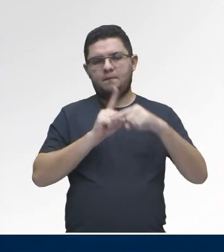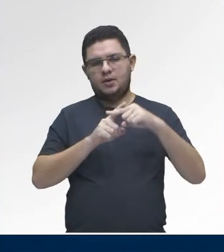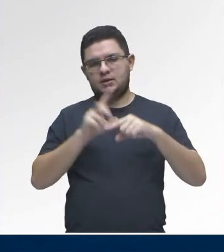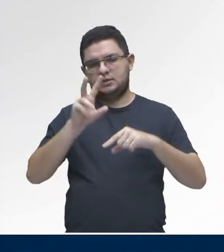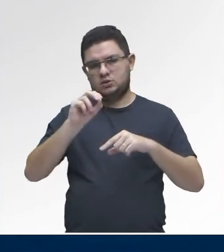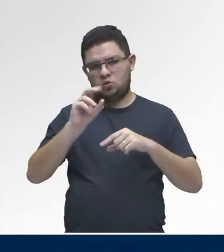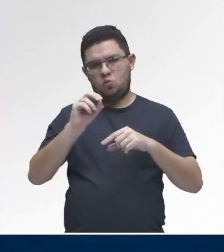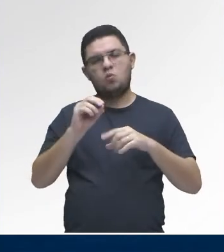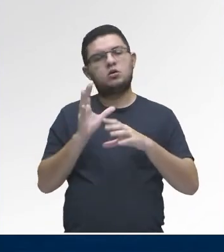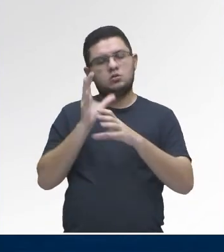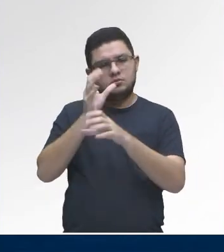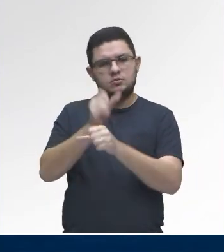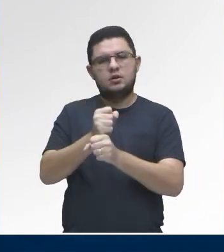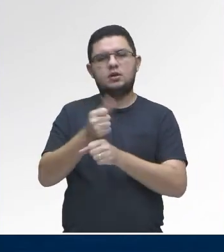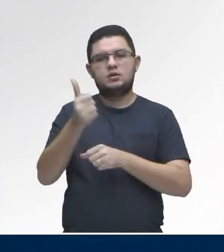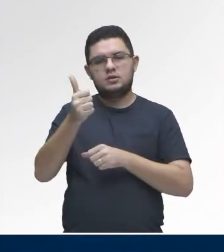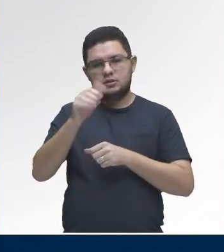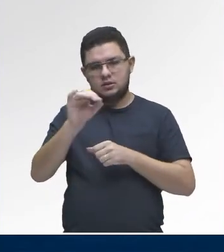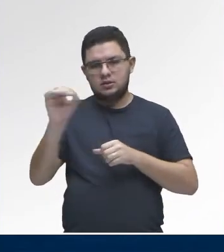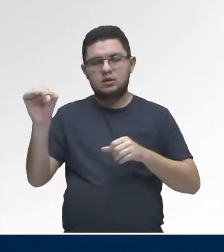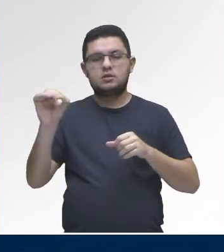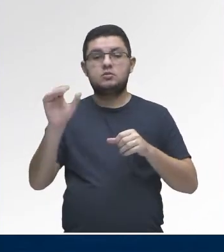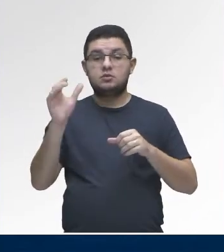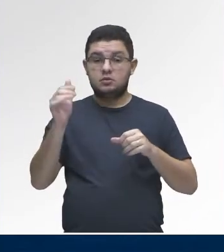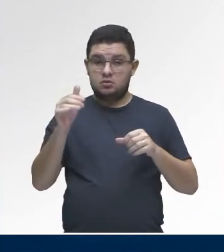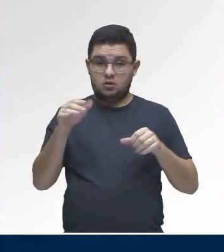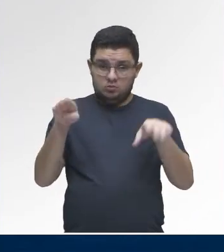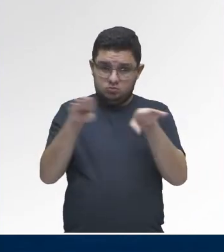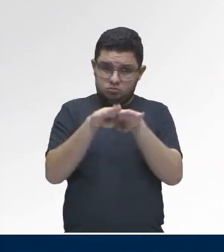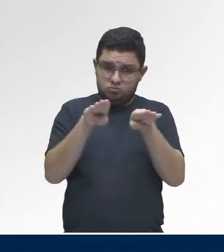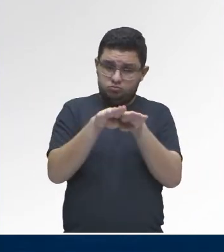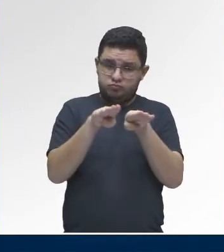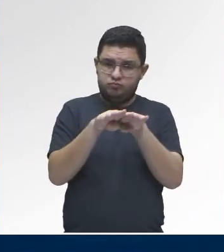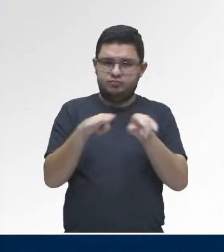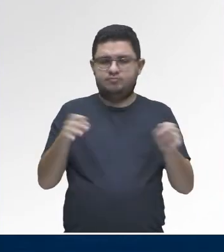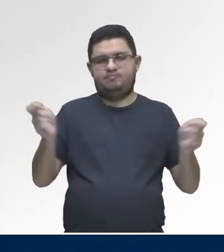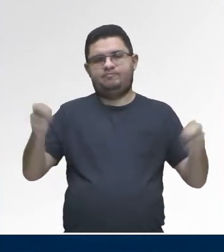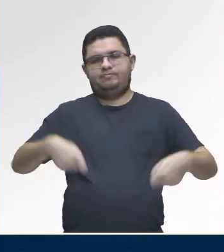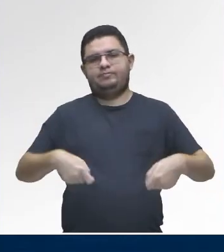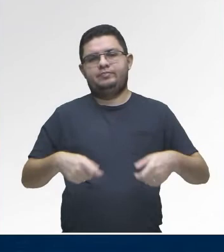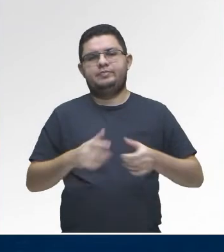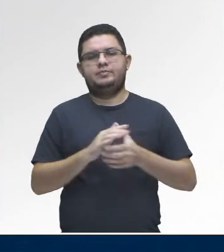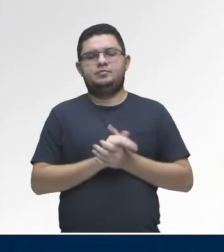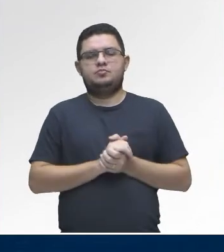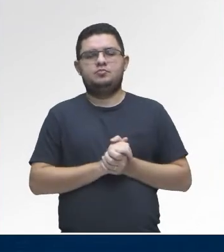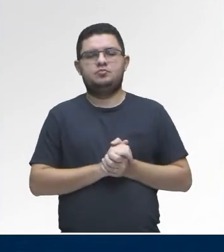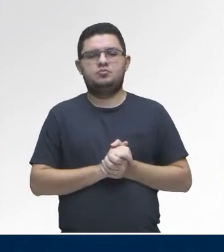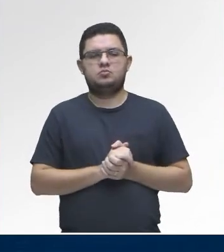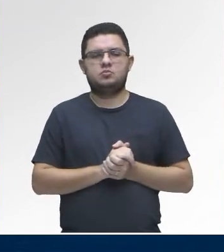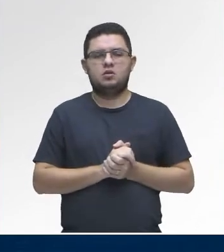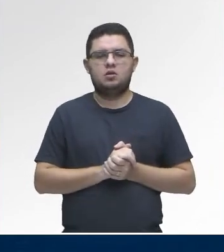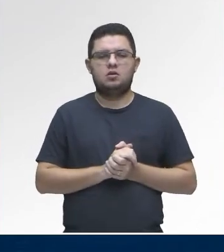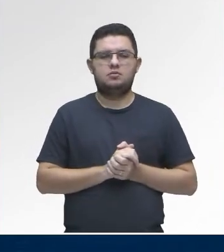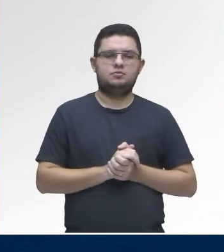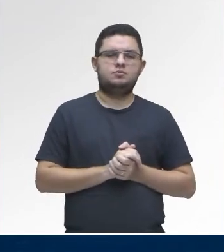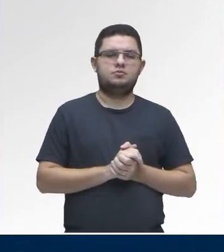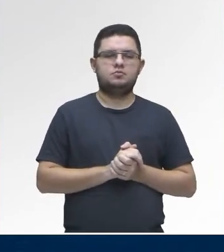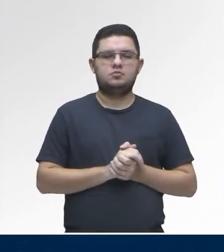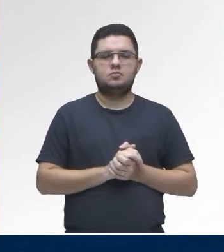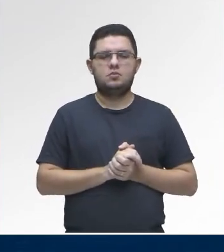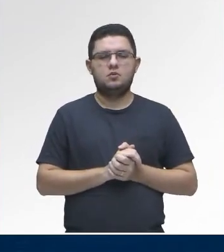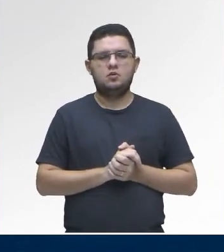Eu vou somar com ele mesmo, que também é 50, e a gente vai ter o resultado de